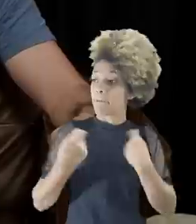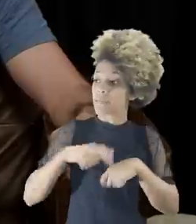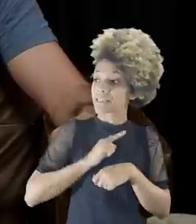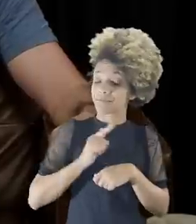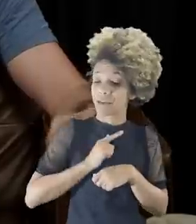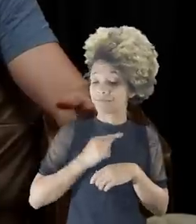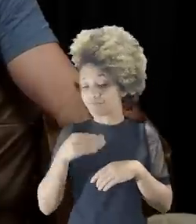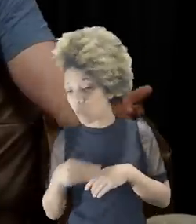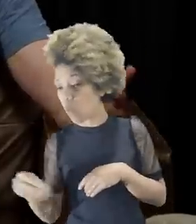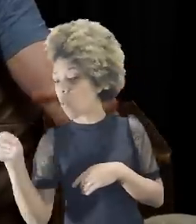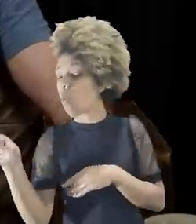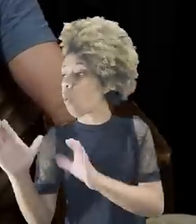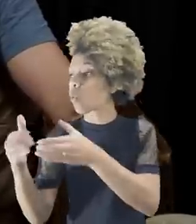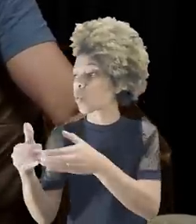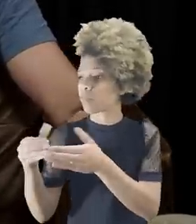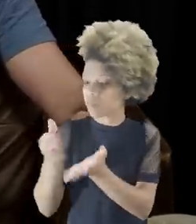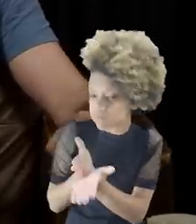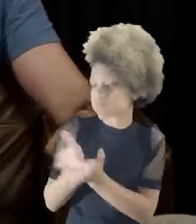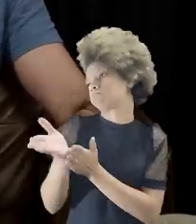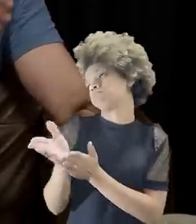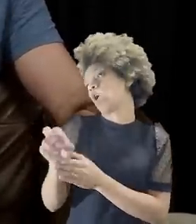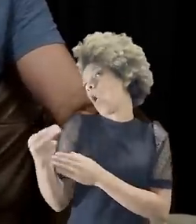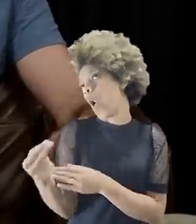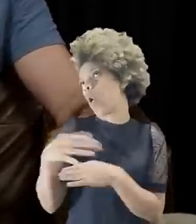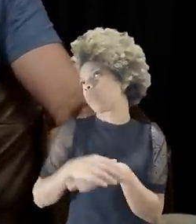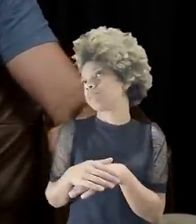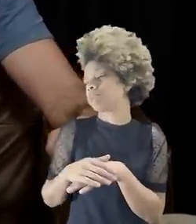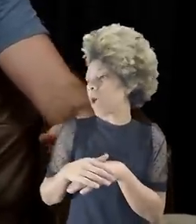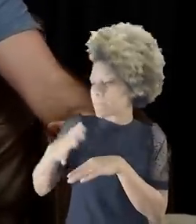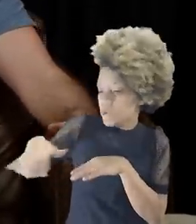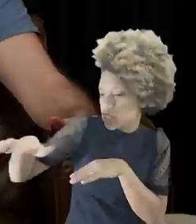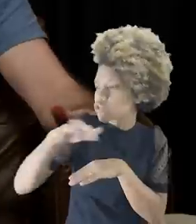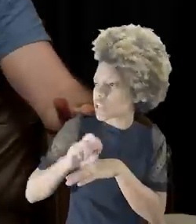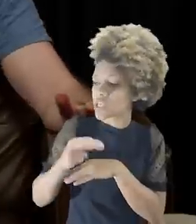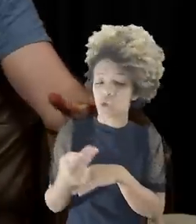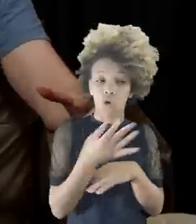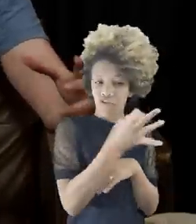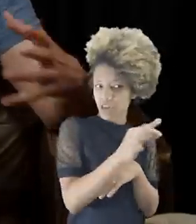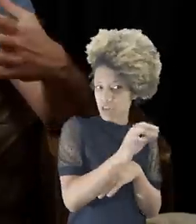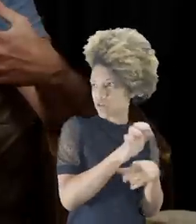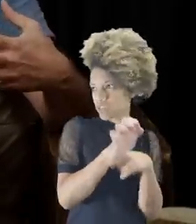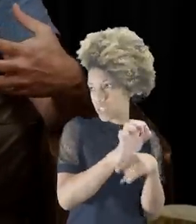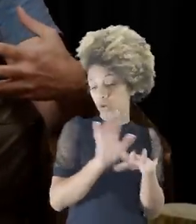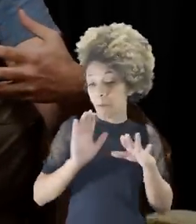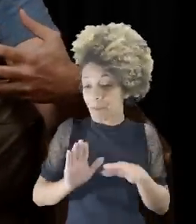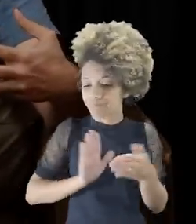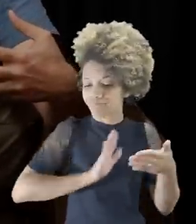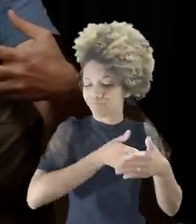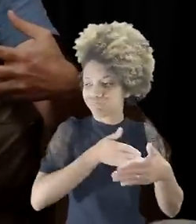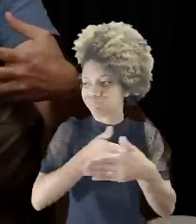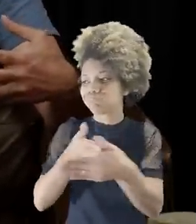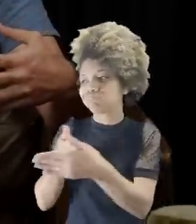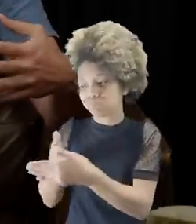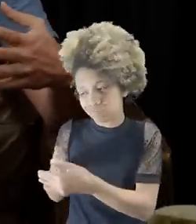para algum Clube necessariamente porque esses clubes que vão jogar ou torneios ligas regionais ou torneios de Federação né acaba restringindo